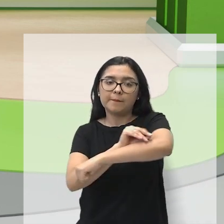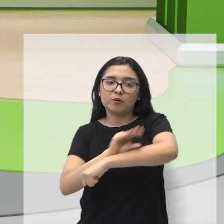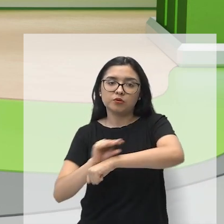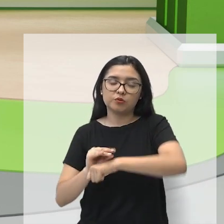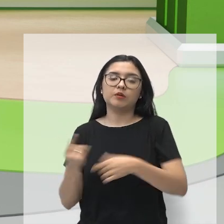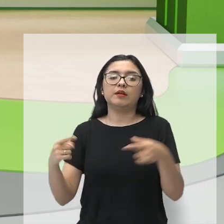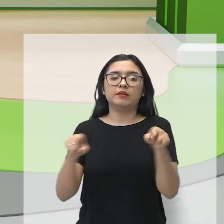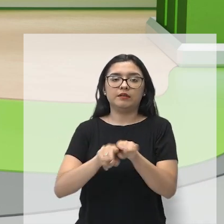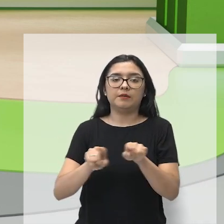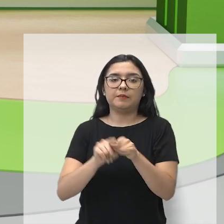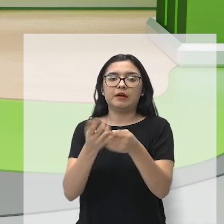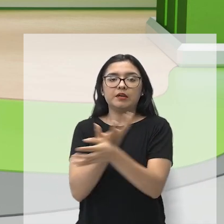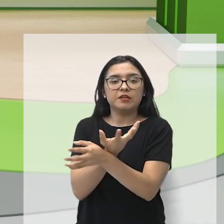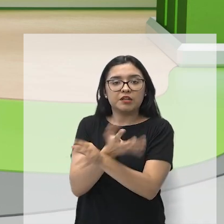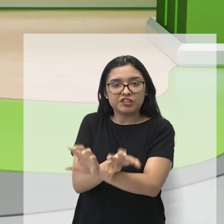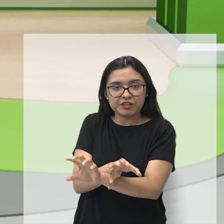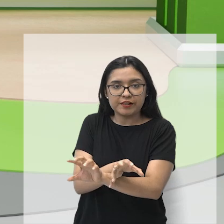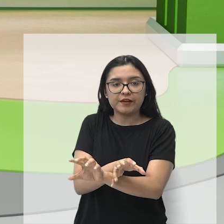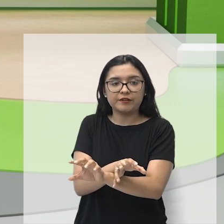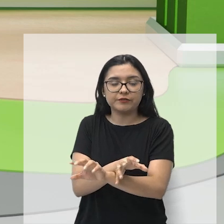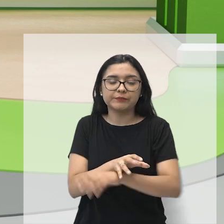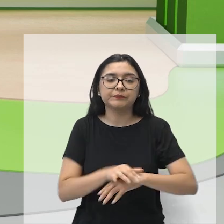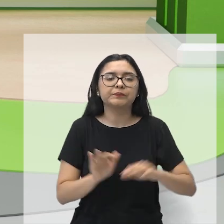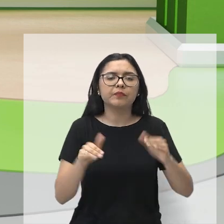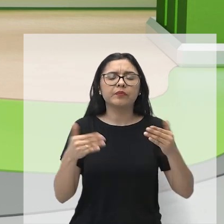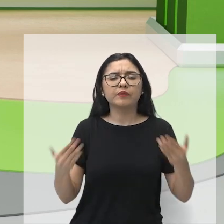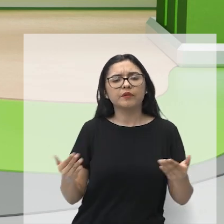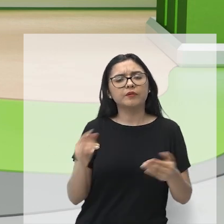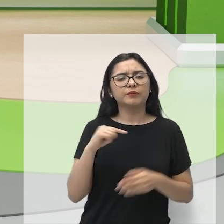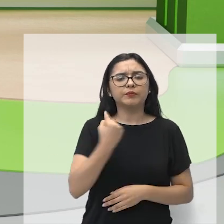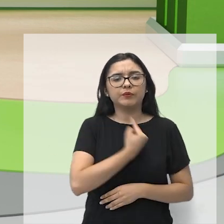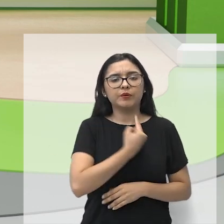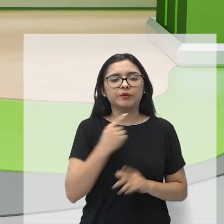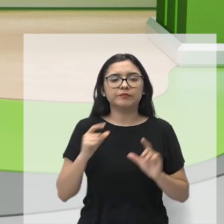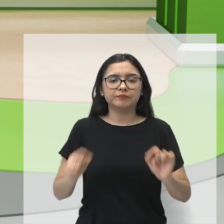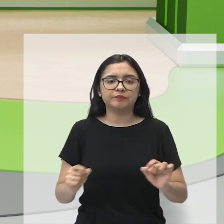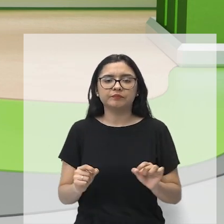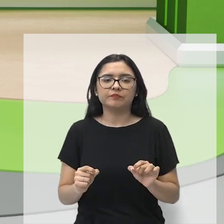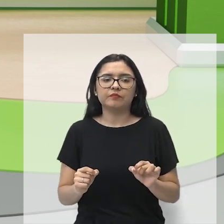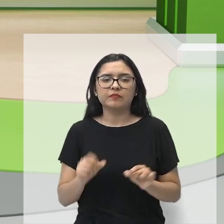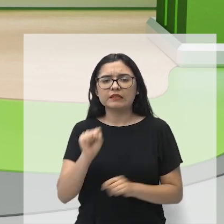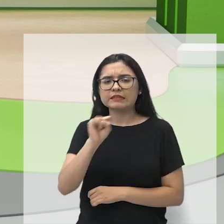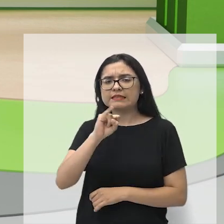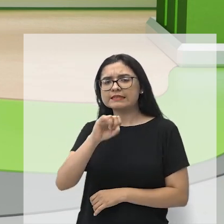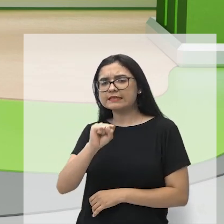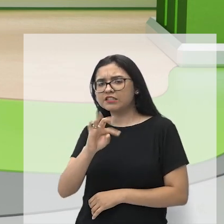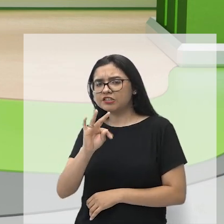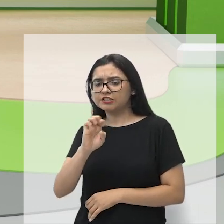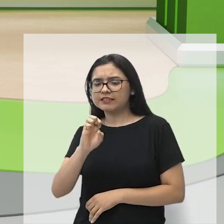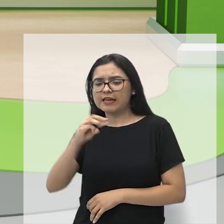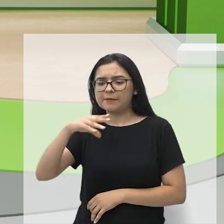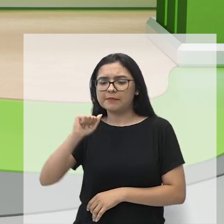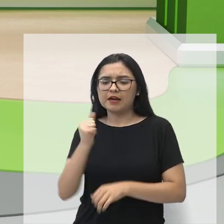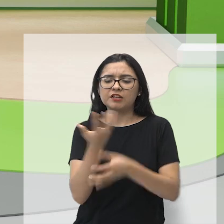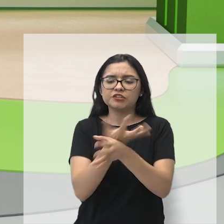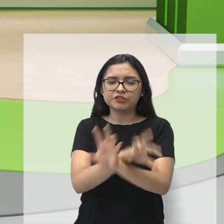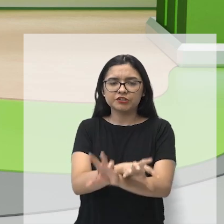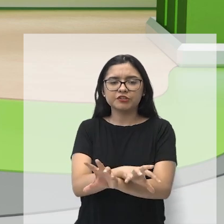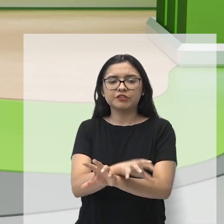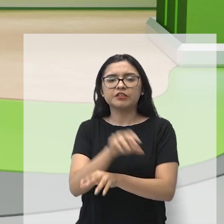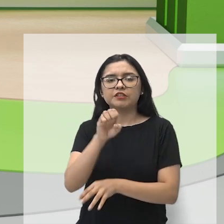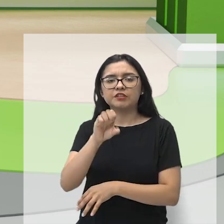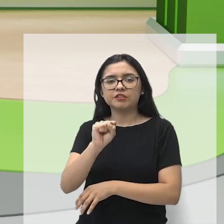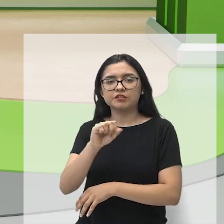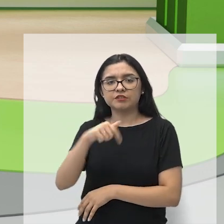o sistema esquelético. Quando nós falamos, né, sistema esquelético, qual a primeira coisa que vem na sua